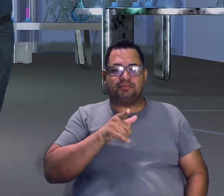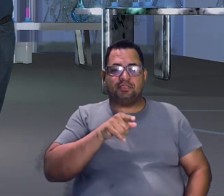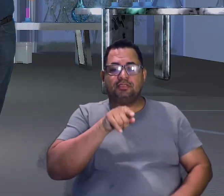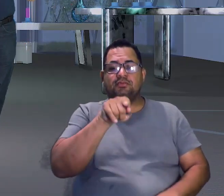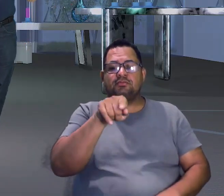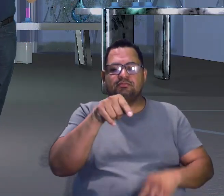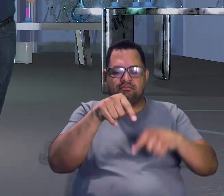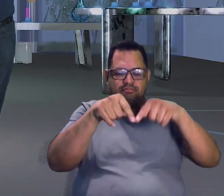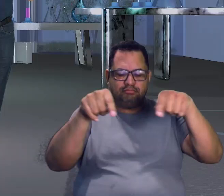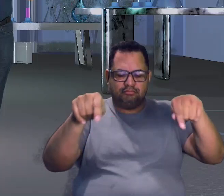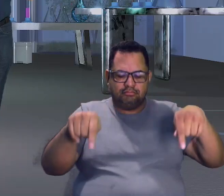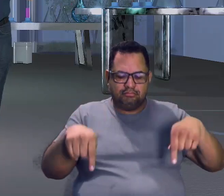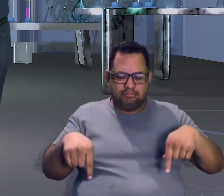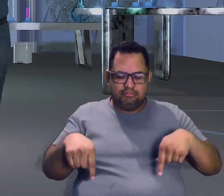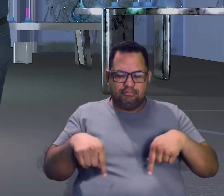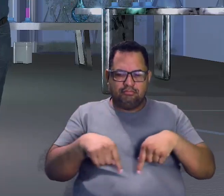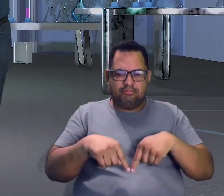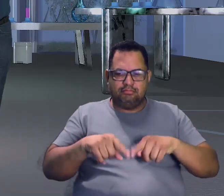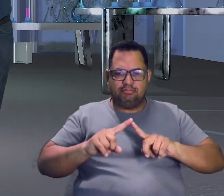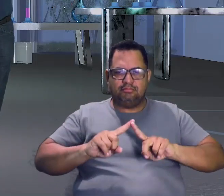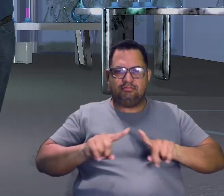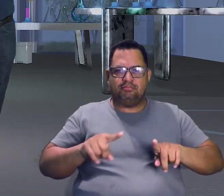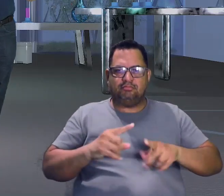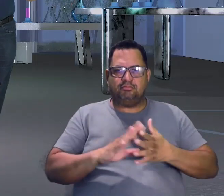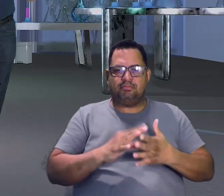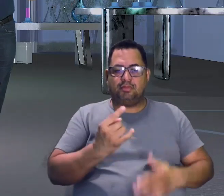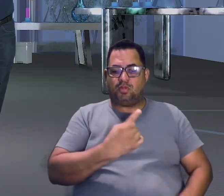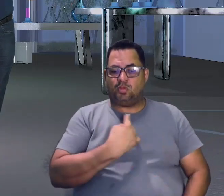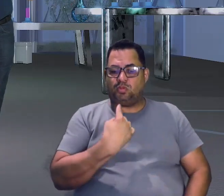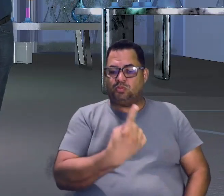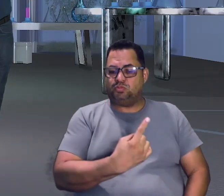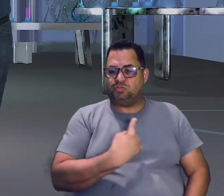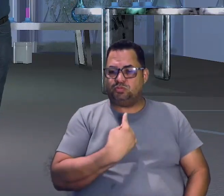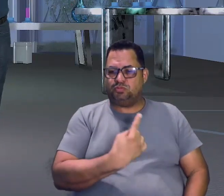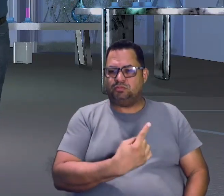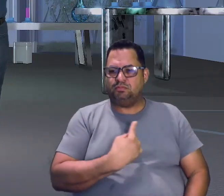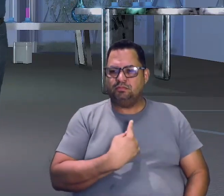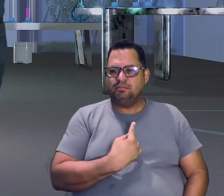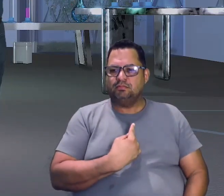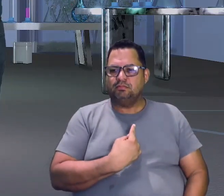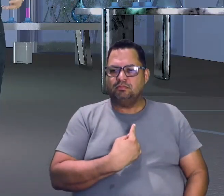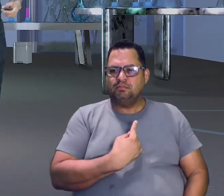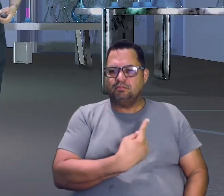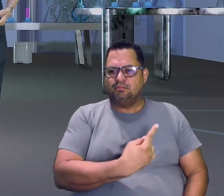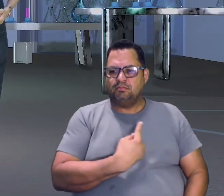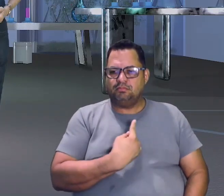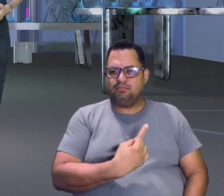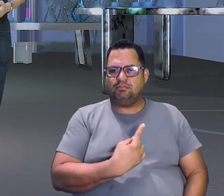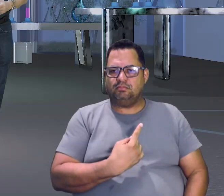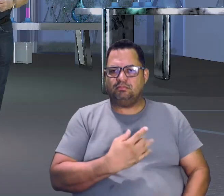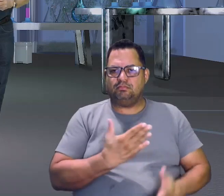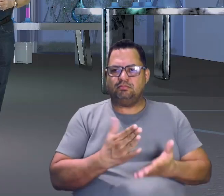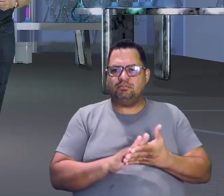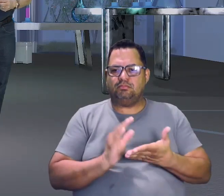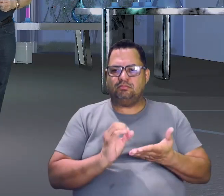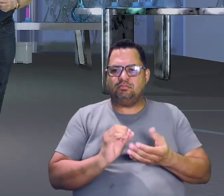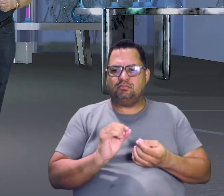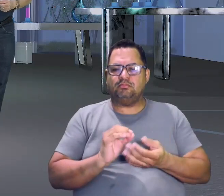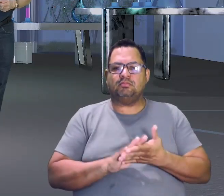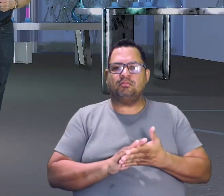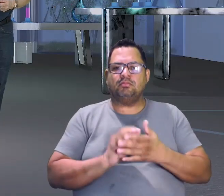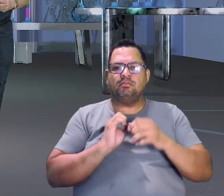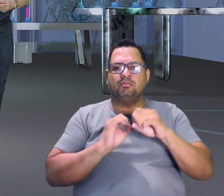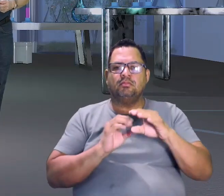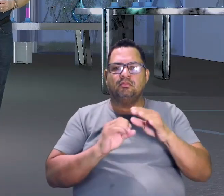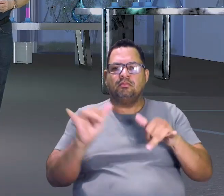aula, mas, olha aí, eu e a professora Sabrina, que nós estamos, né, transmitindo para vocês o conhecimento de